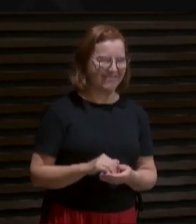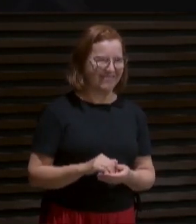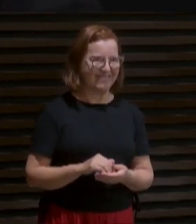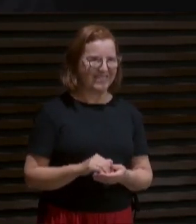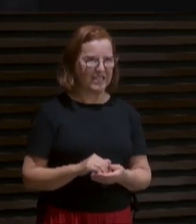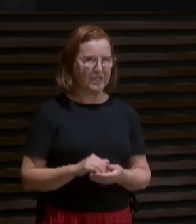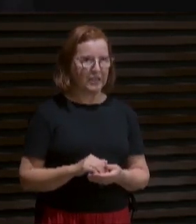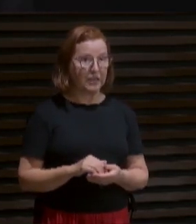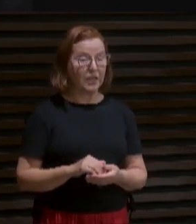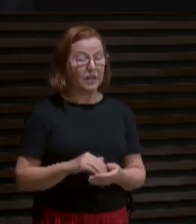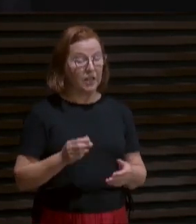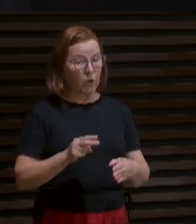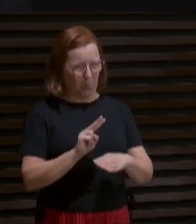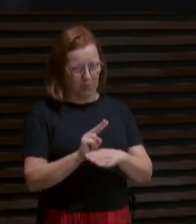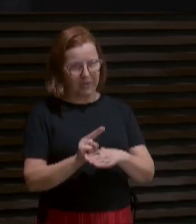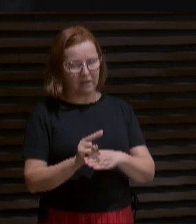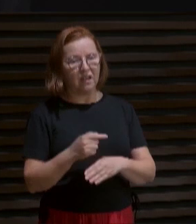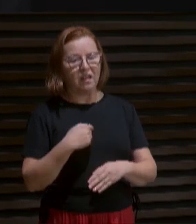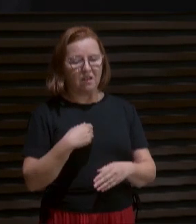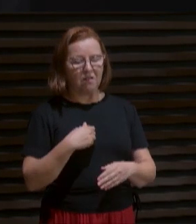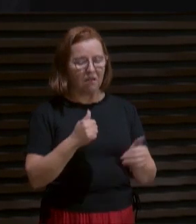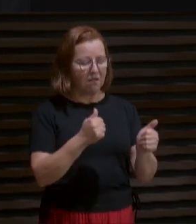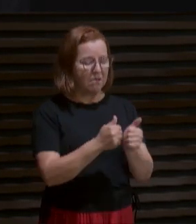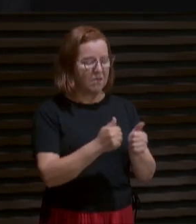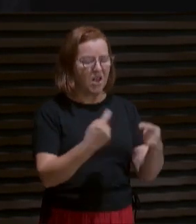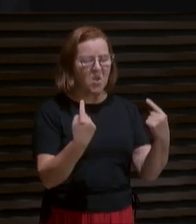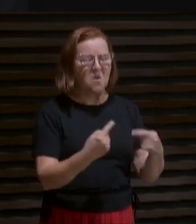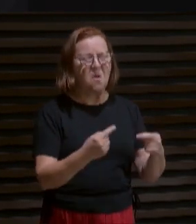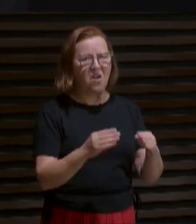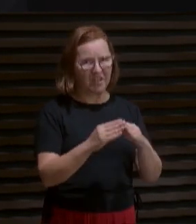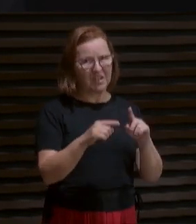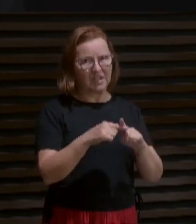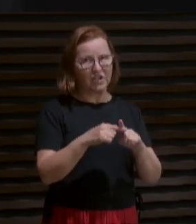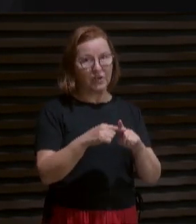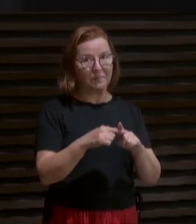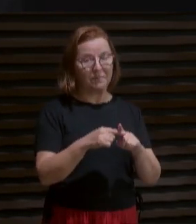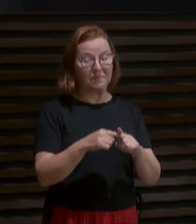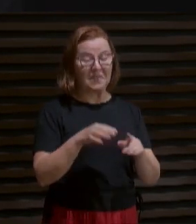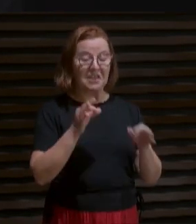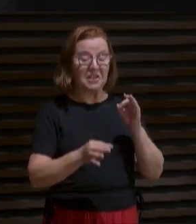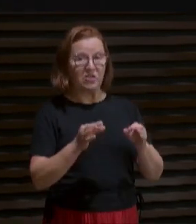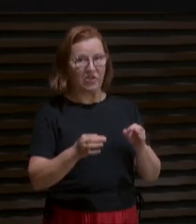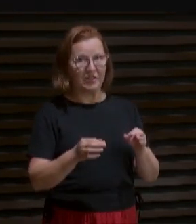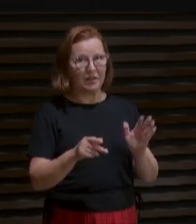Quanto ao zelo perseguidor da igreja, quanto à justiça que há na lei,